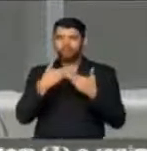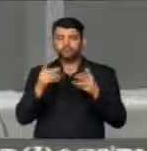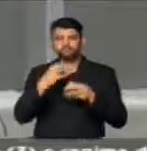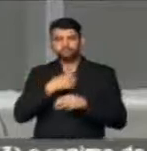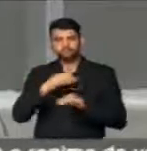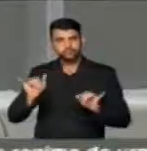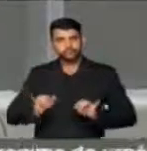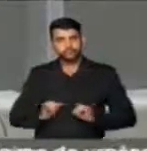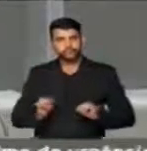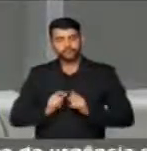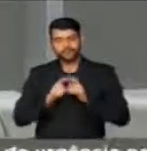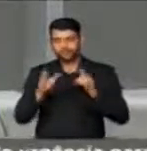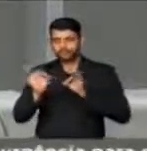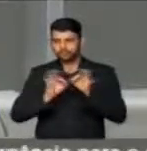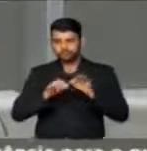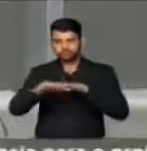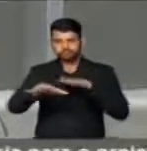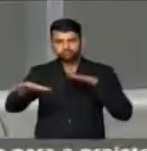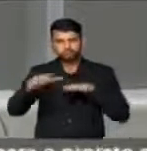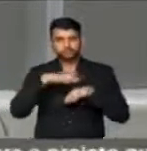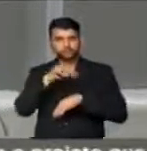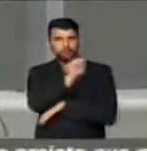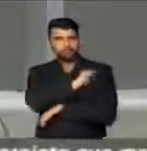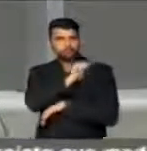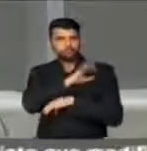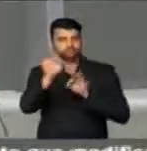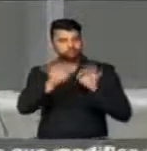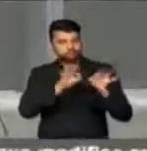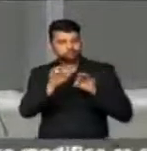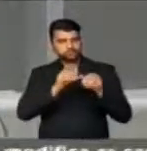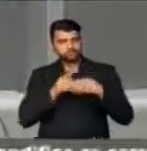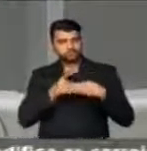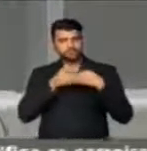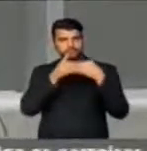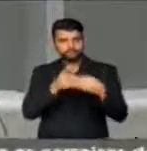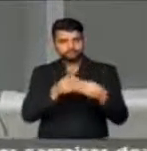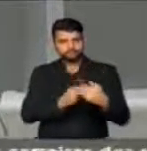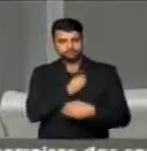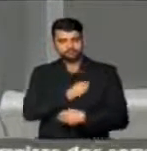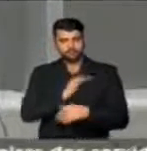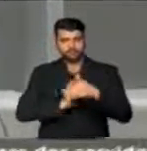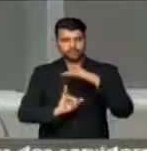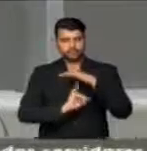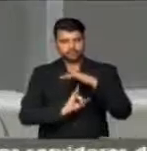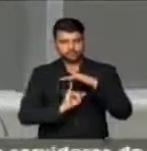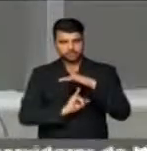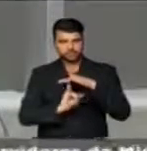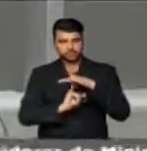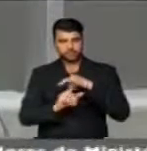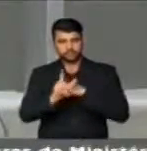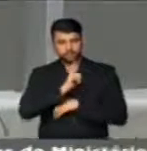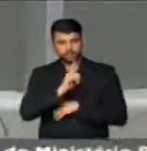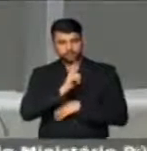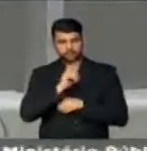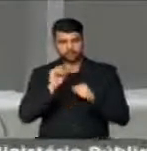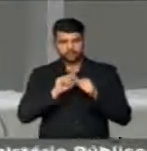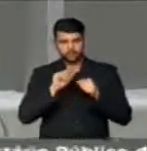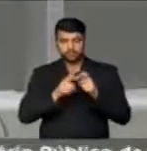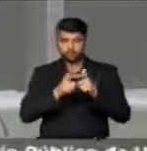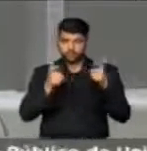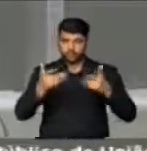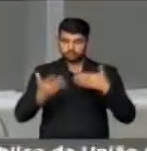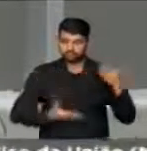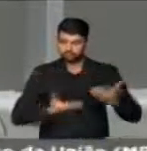enfrentando exatamente a grande mobilização dos estudantes, tendo à frente a sua instituição, que tem prestado um